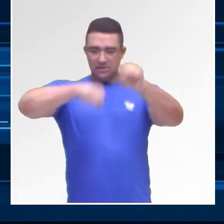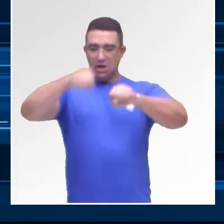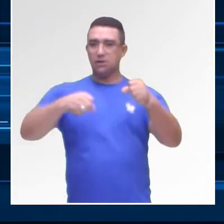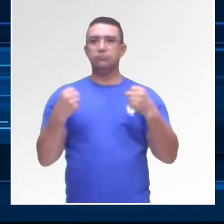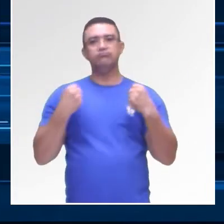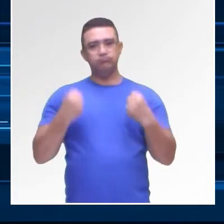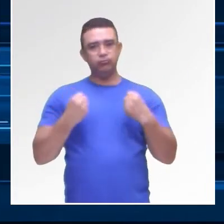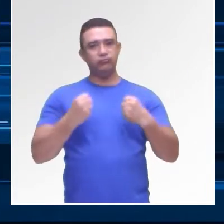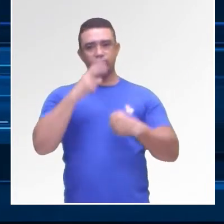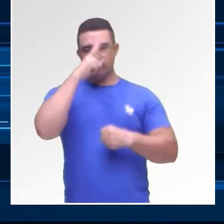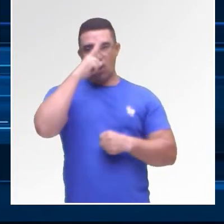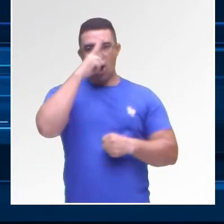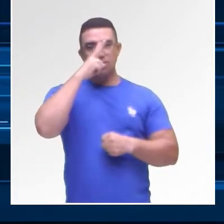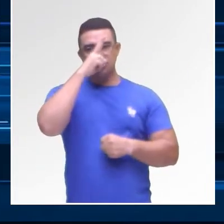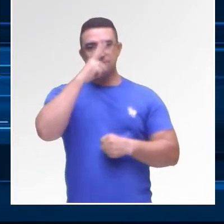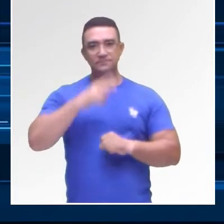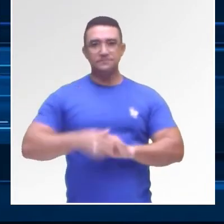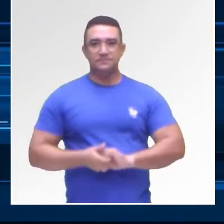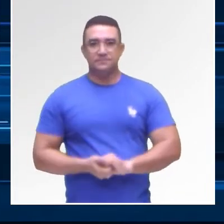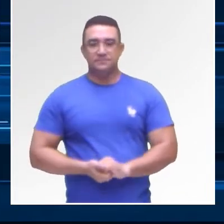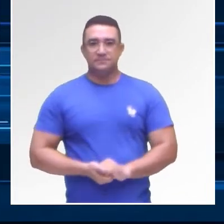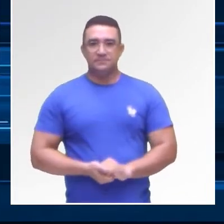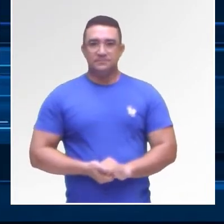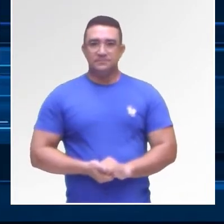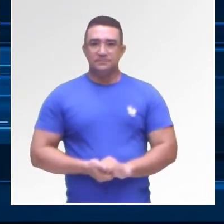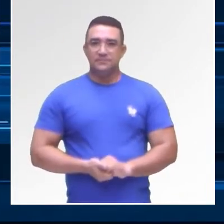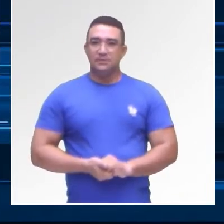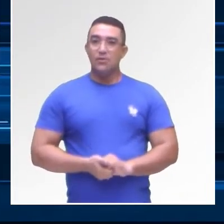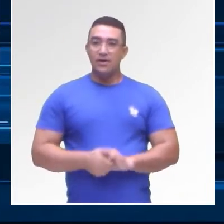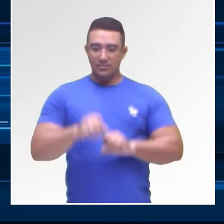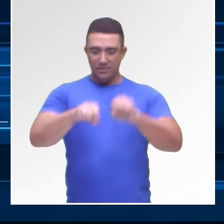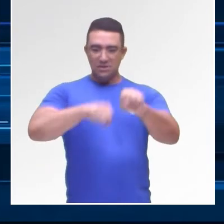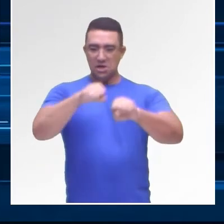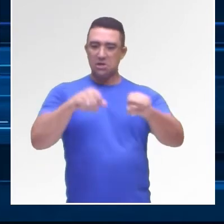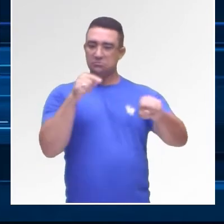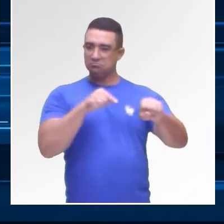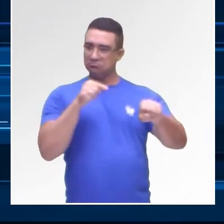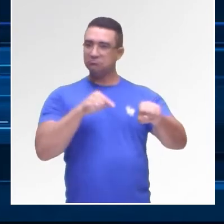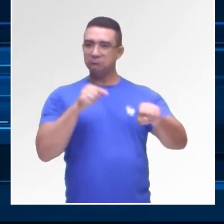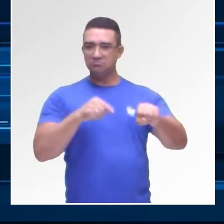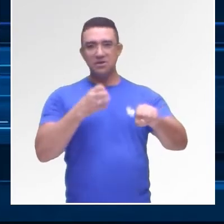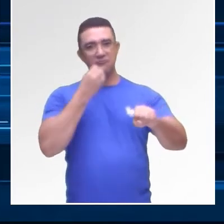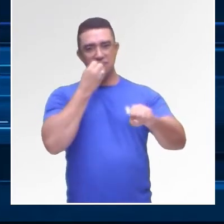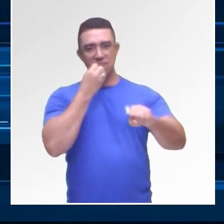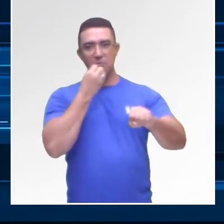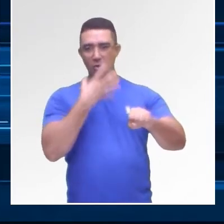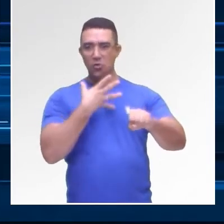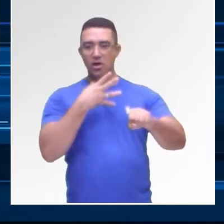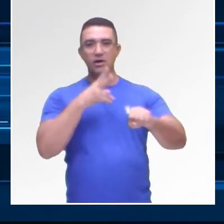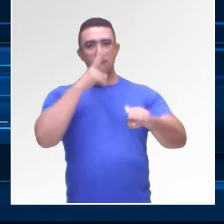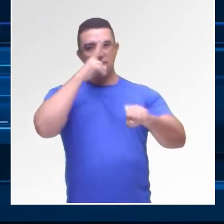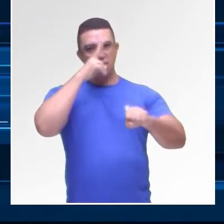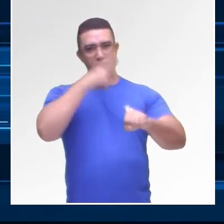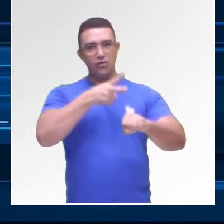Então pode crer, essa bicicleta aqui ela aguenta bastante tranco mesmo. Então